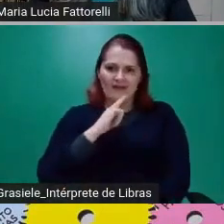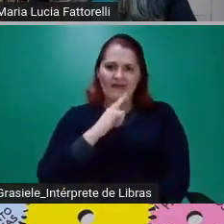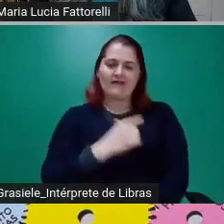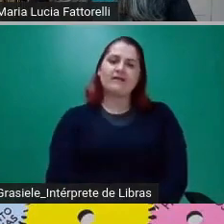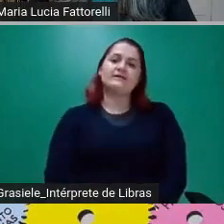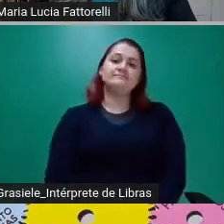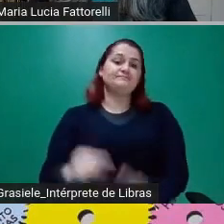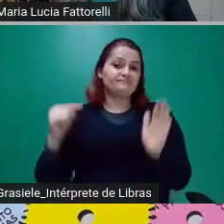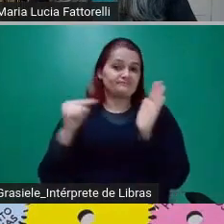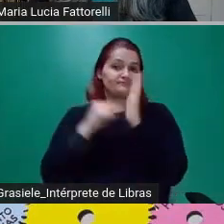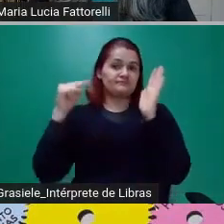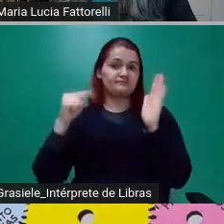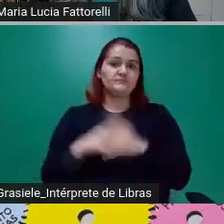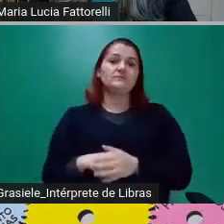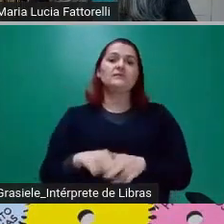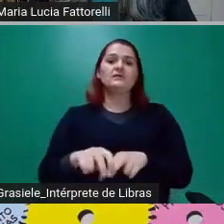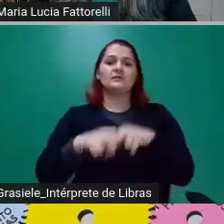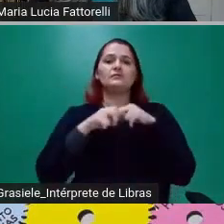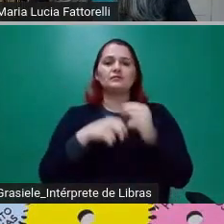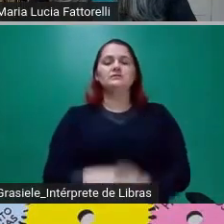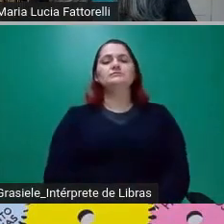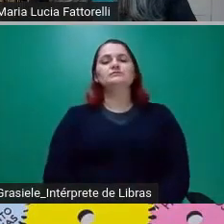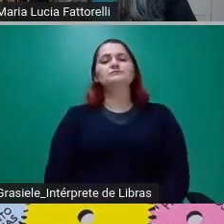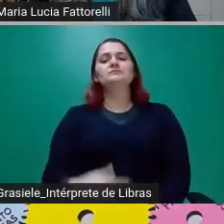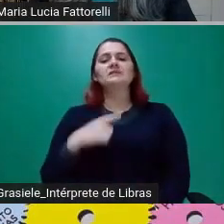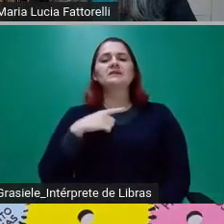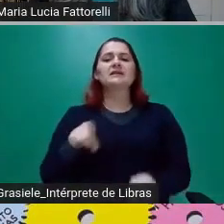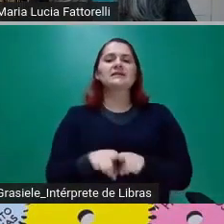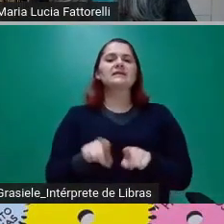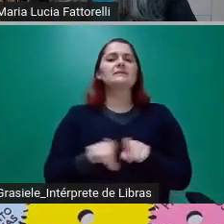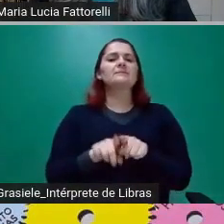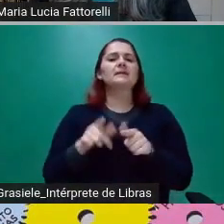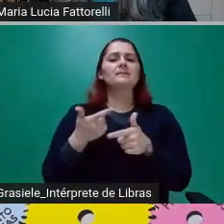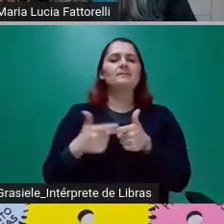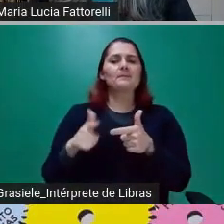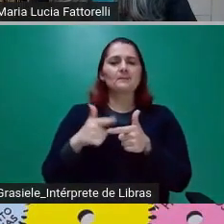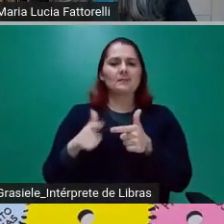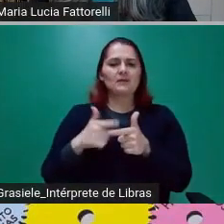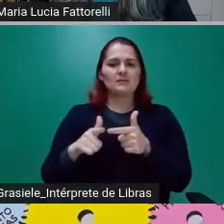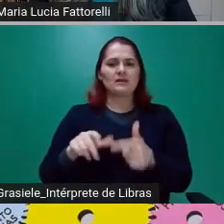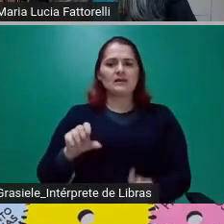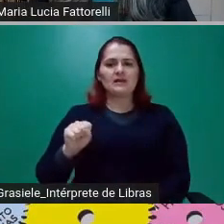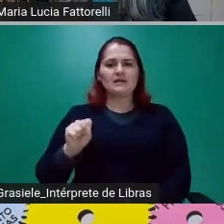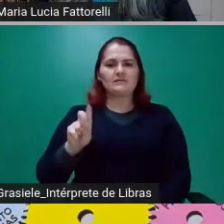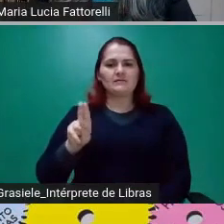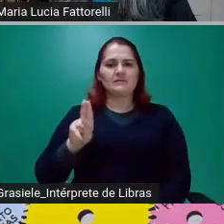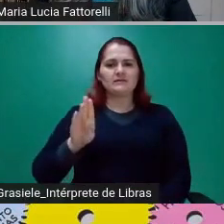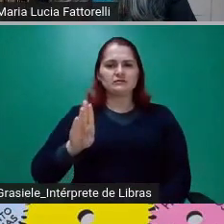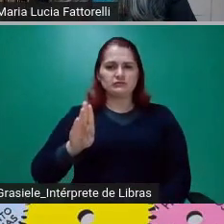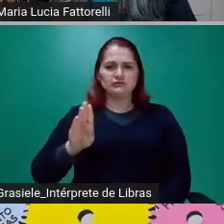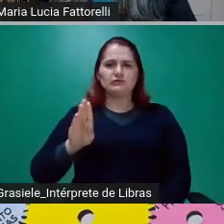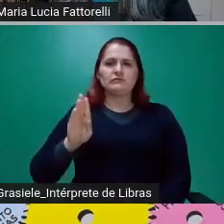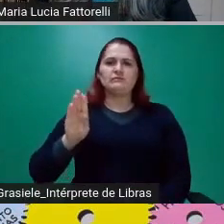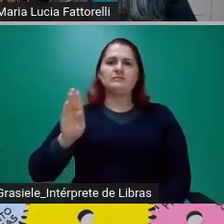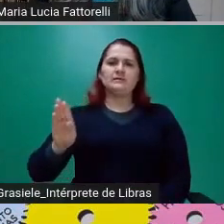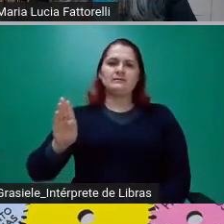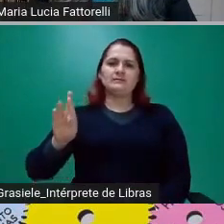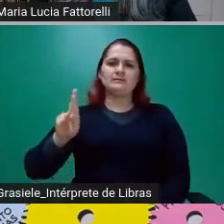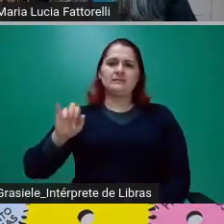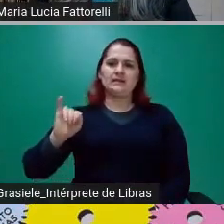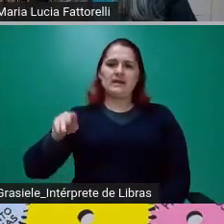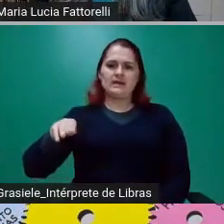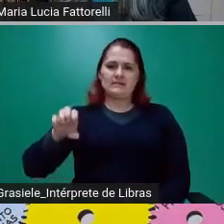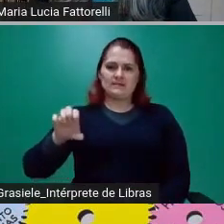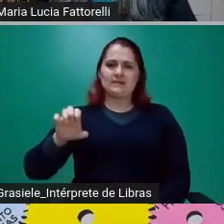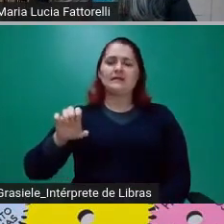Com a crise dos subprimes, né, que resultou no agravamento